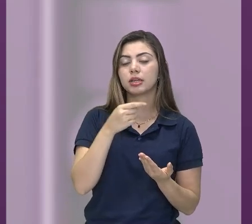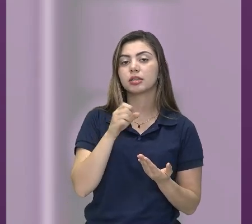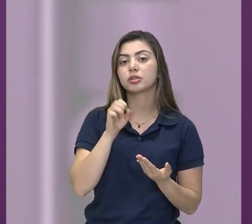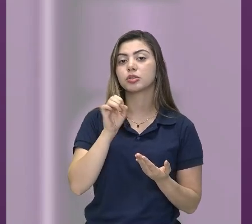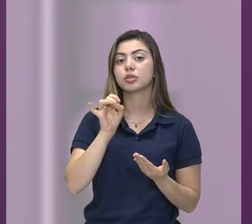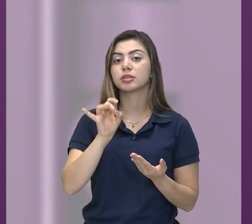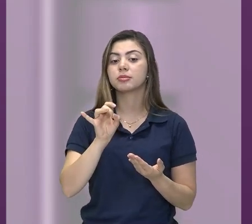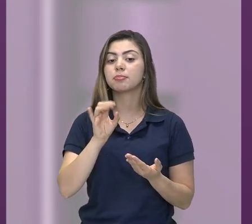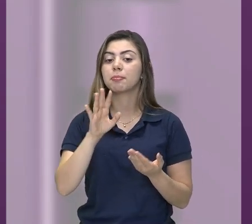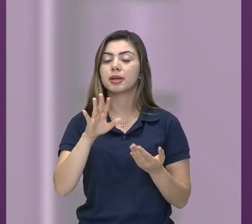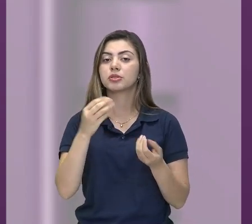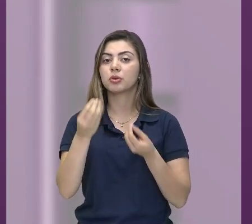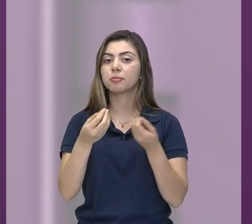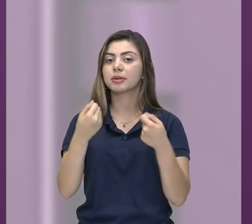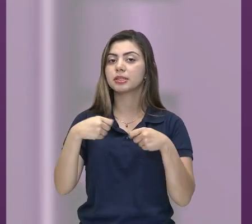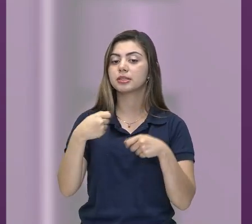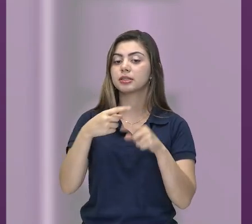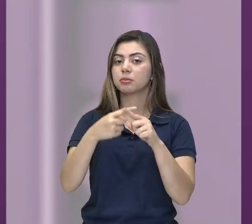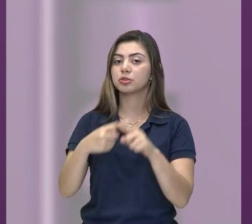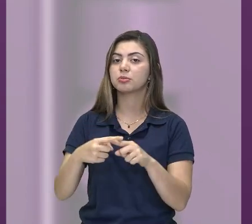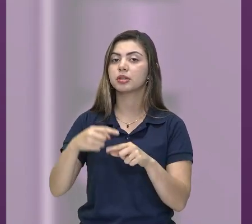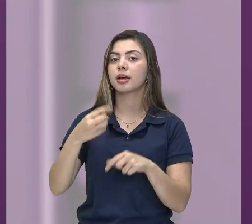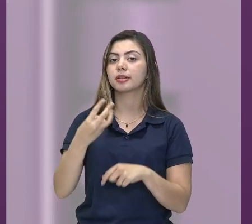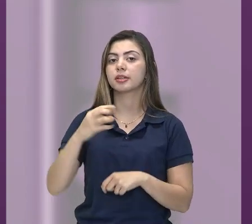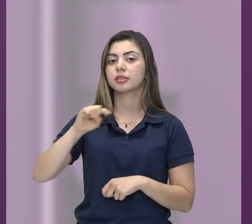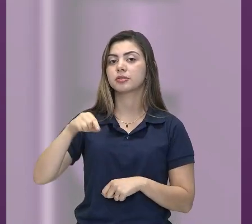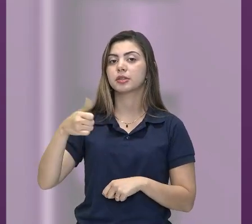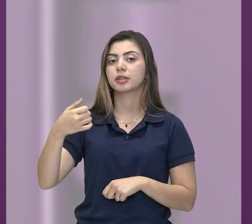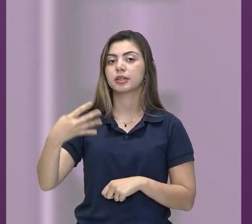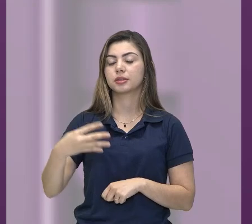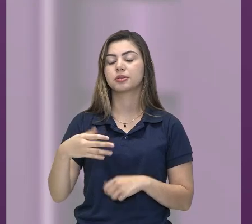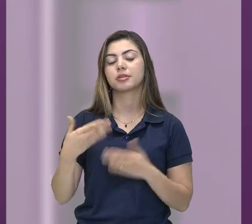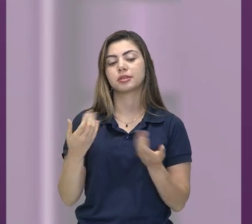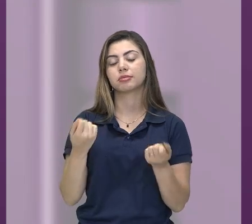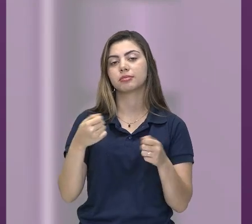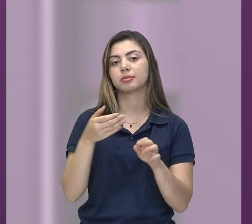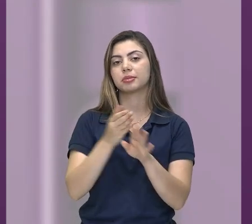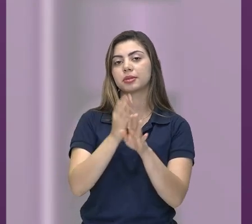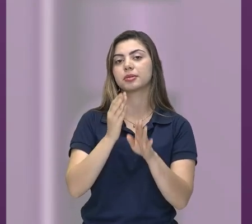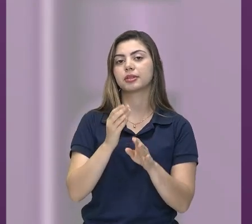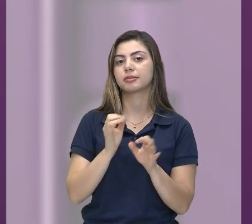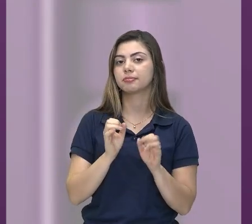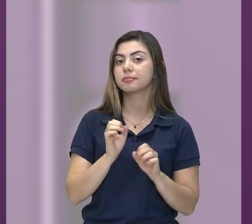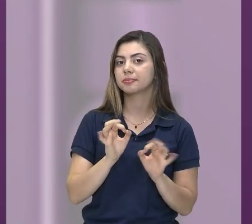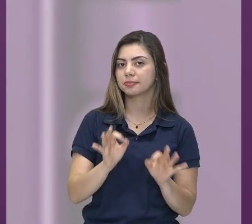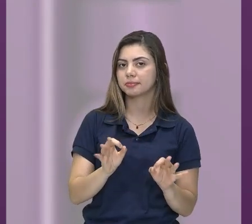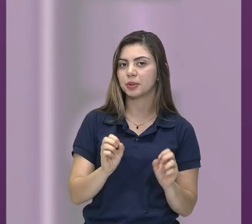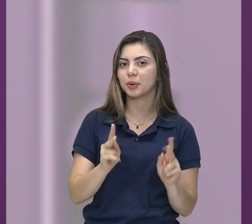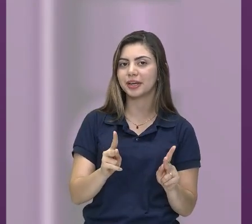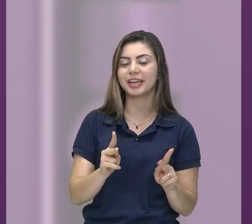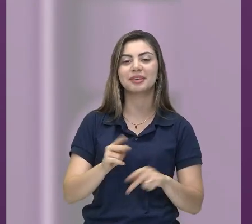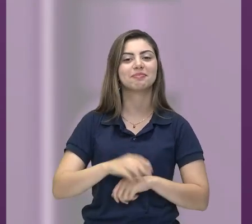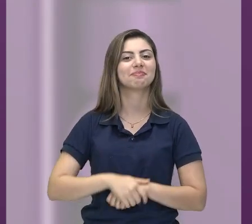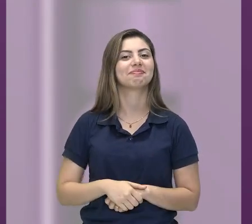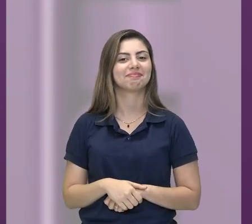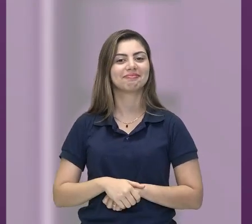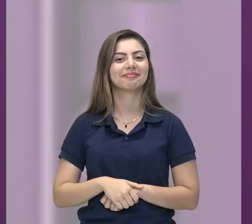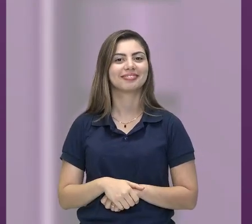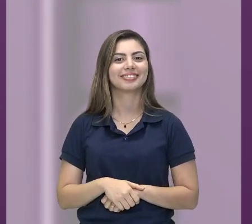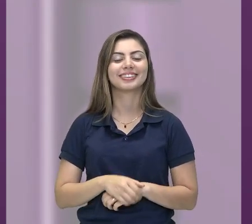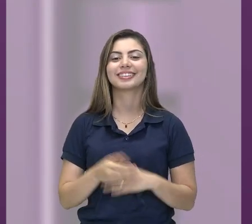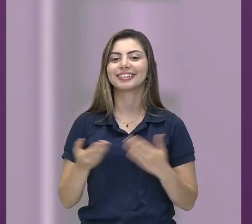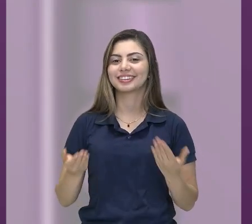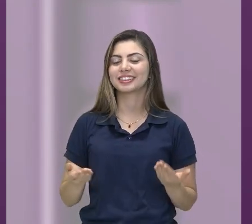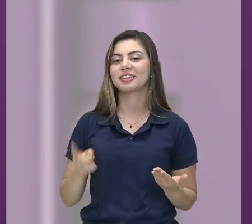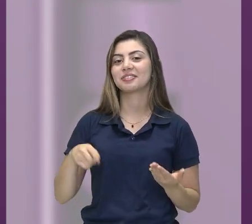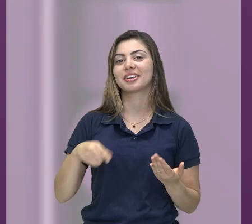por 3,14, tá bom? Aí sim, você vai ter um resultado prático. Beleza? Só para reforçar essa mensagem que é